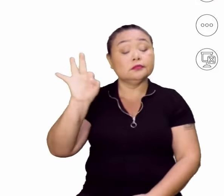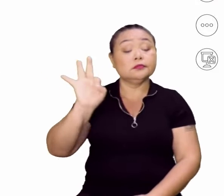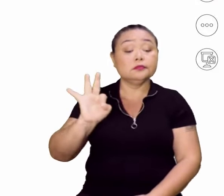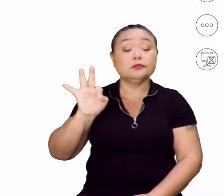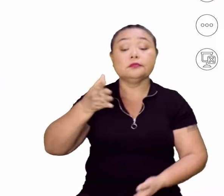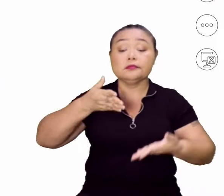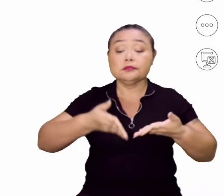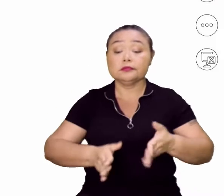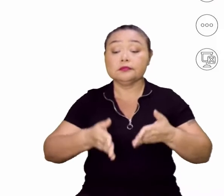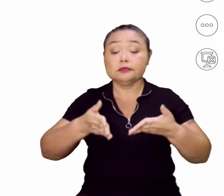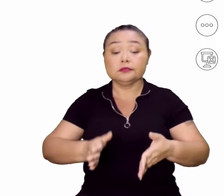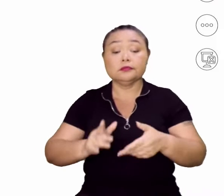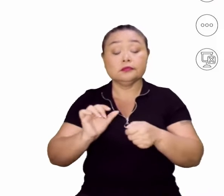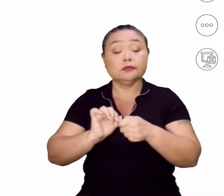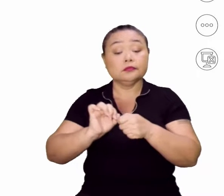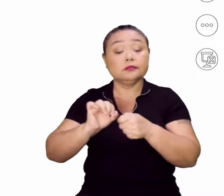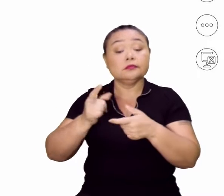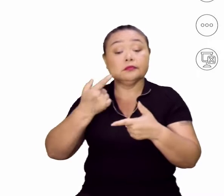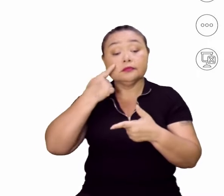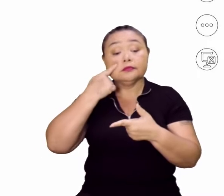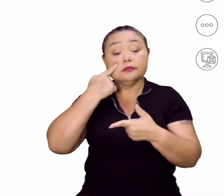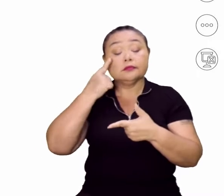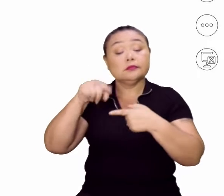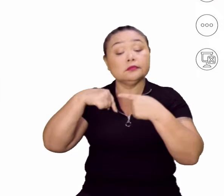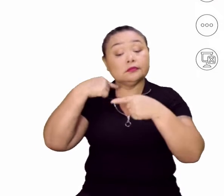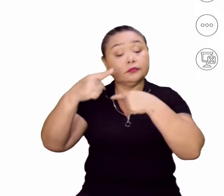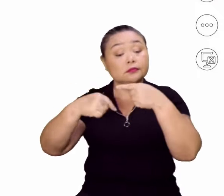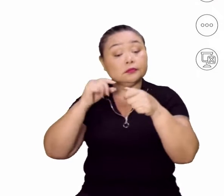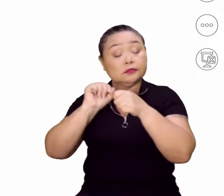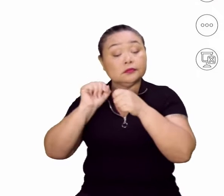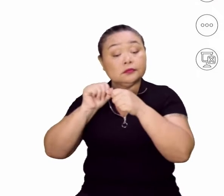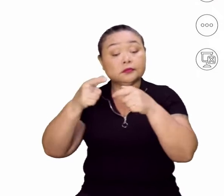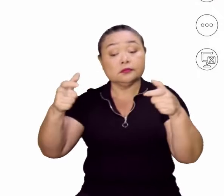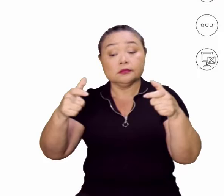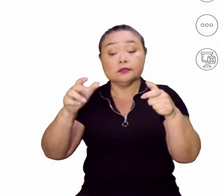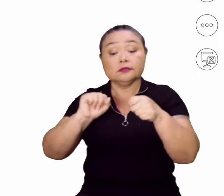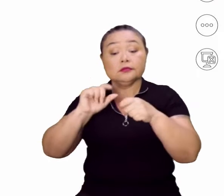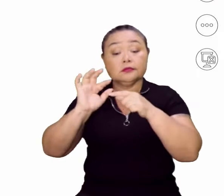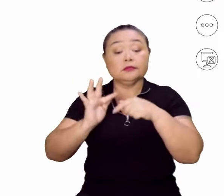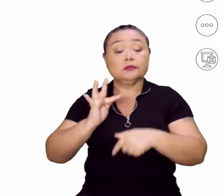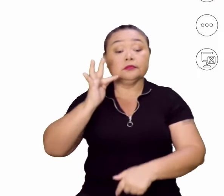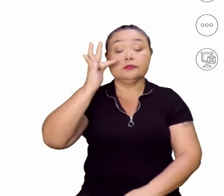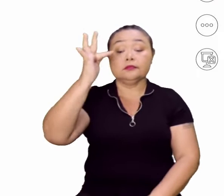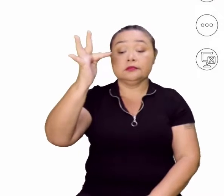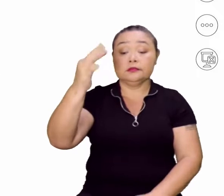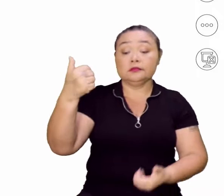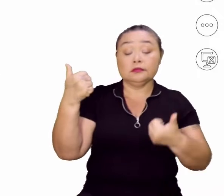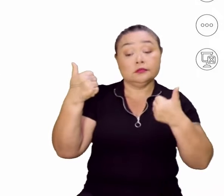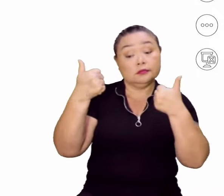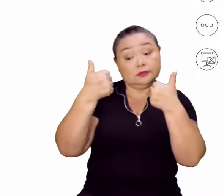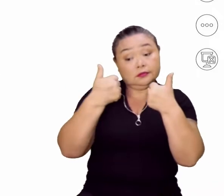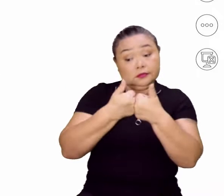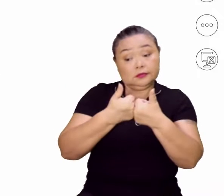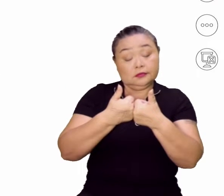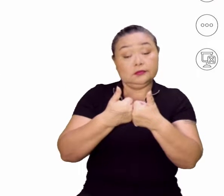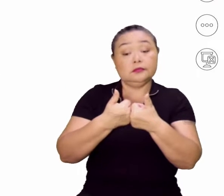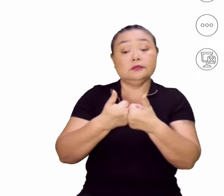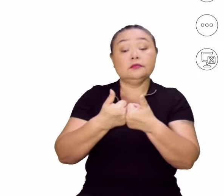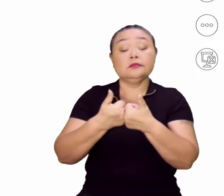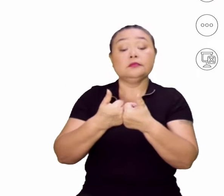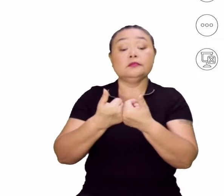natalidade elevadas e perspectivas de crescimento demográfico para um futuro próximo, ou seja,